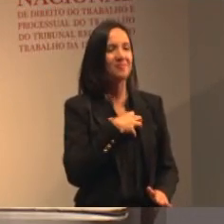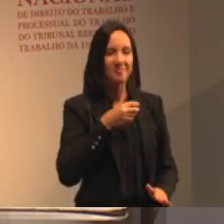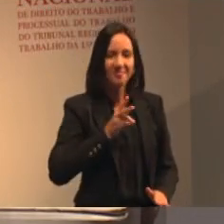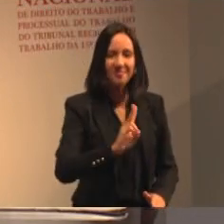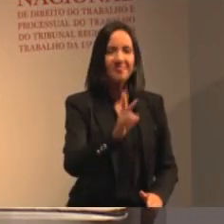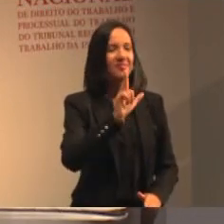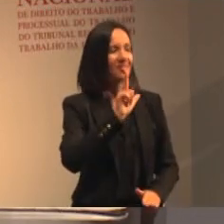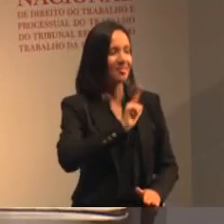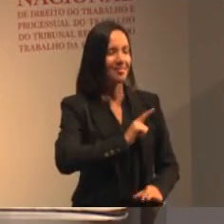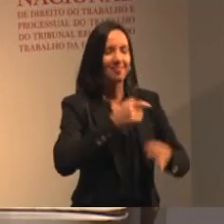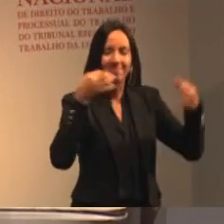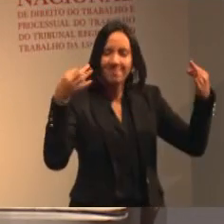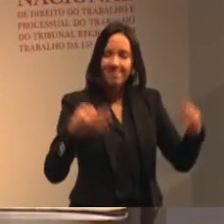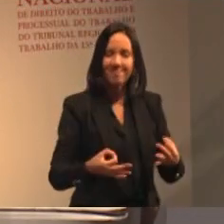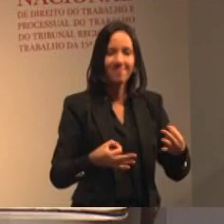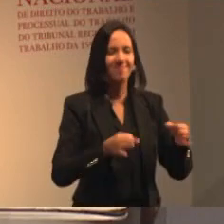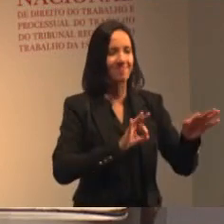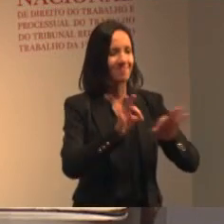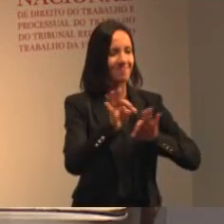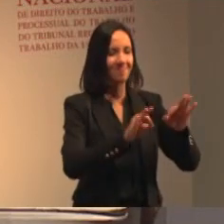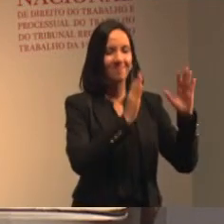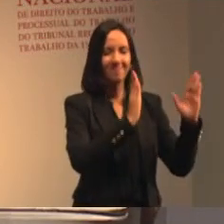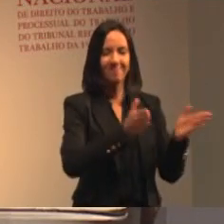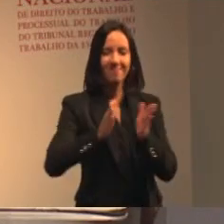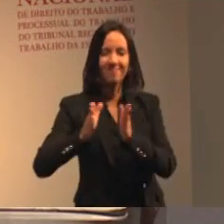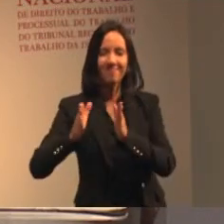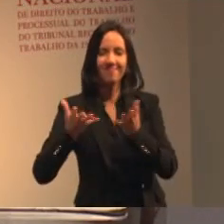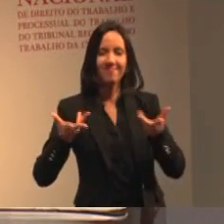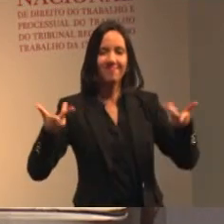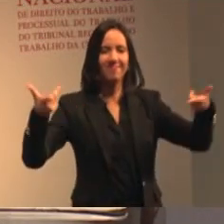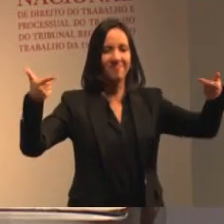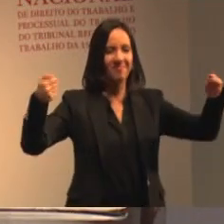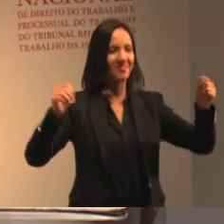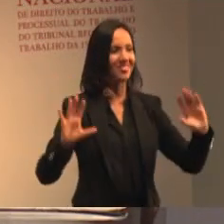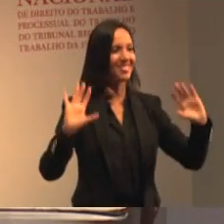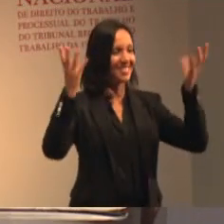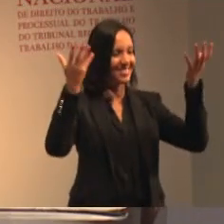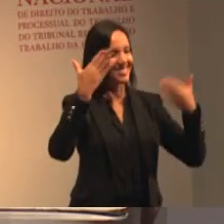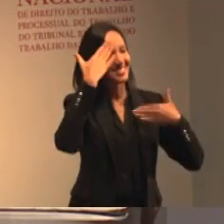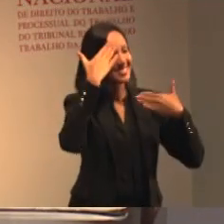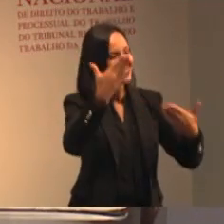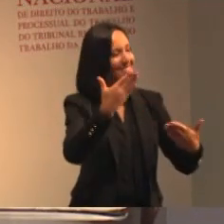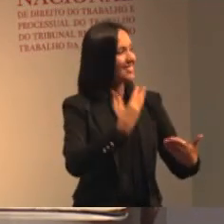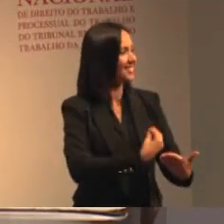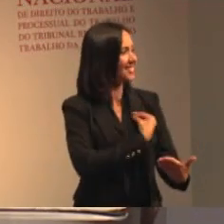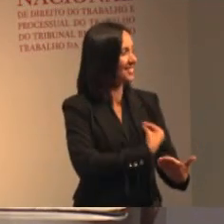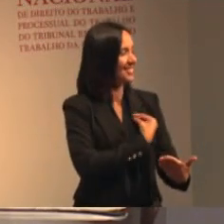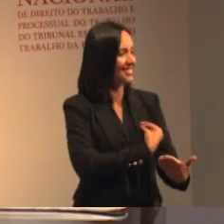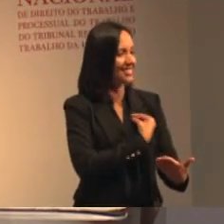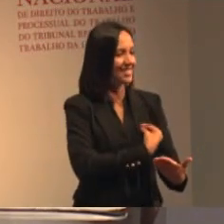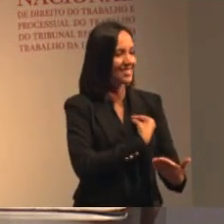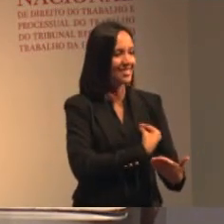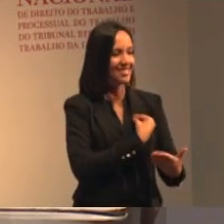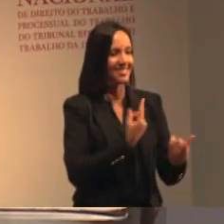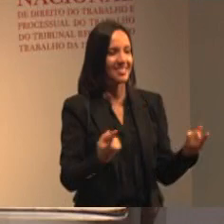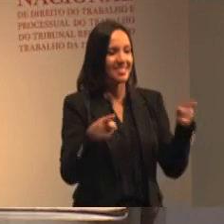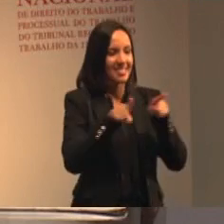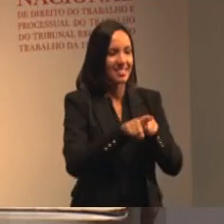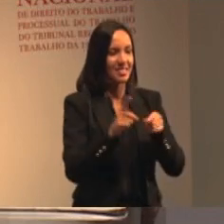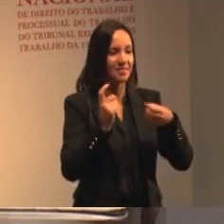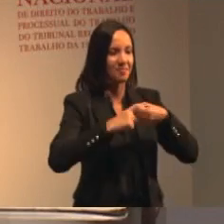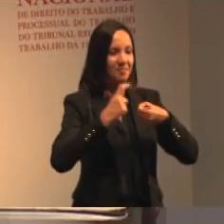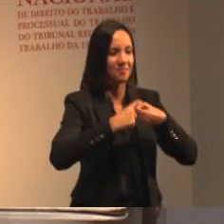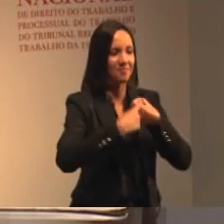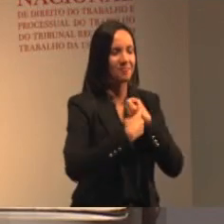sempre impecável organização do evento. Agradecer a parceria exitosa, sempre